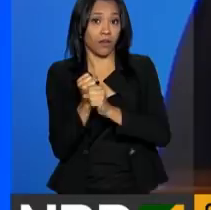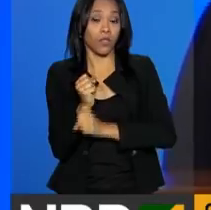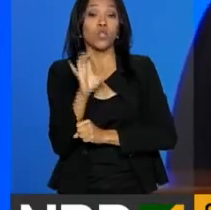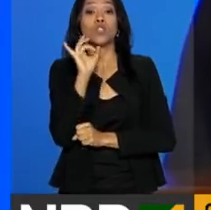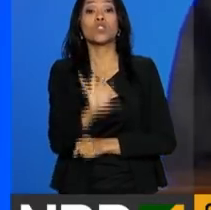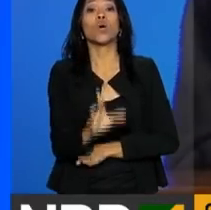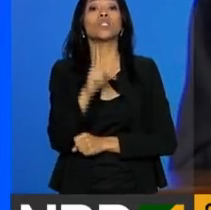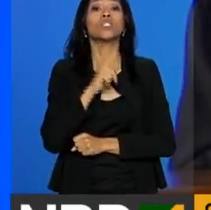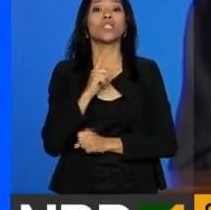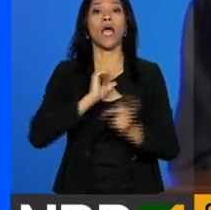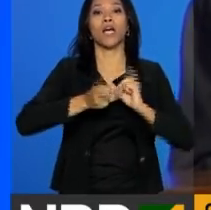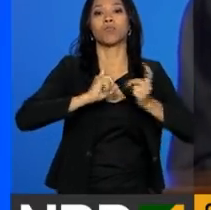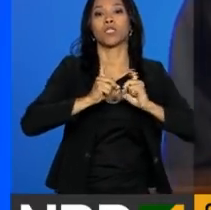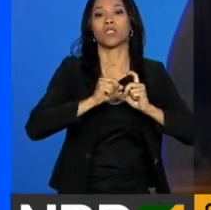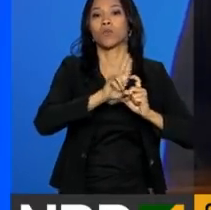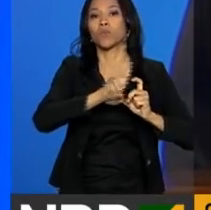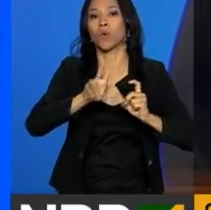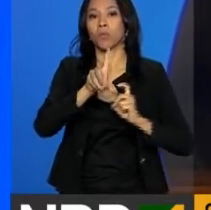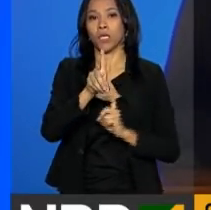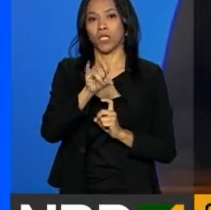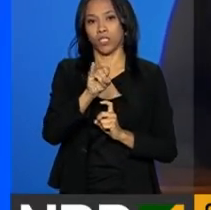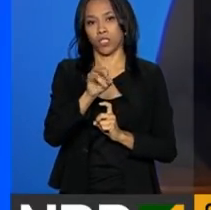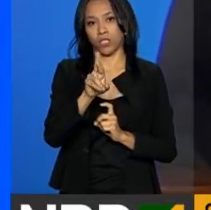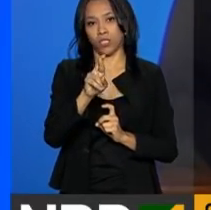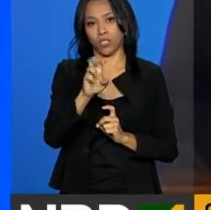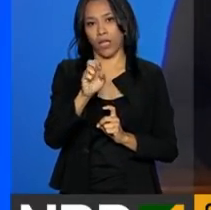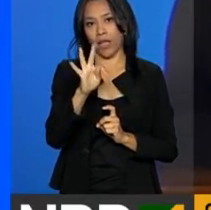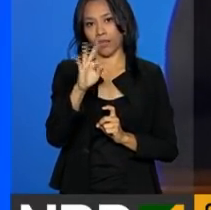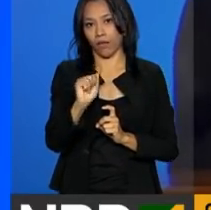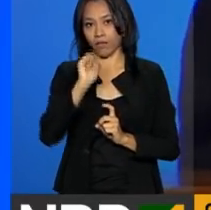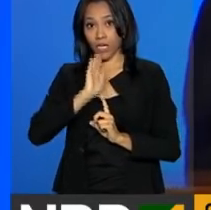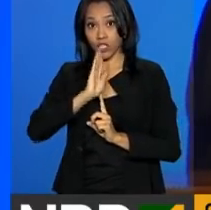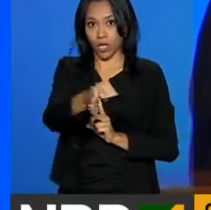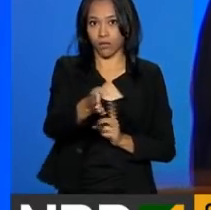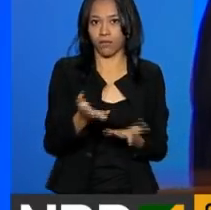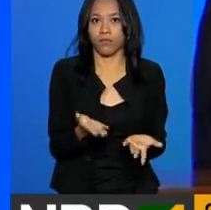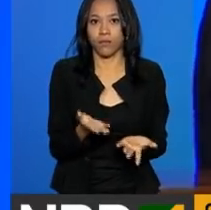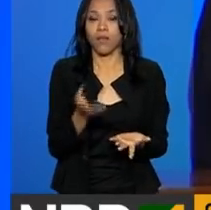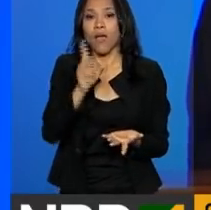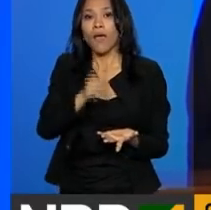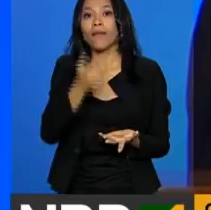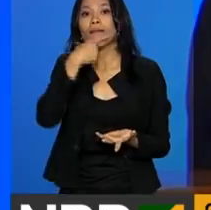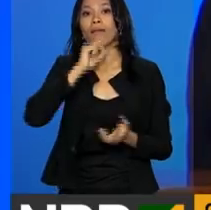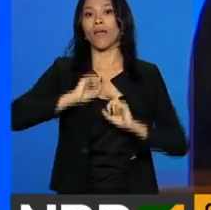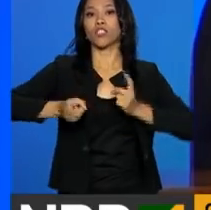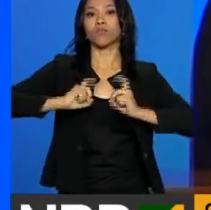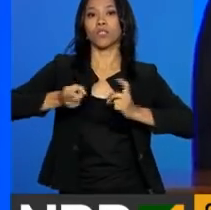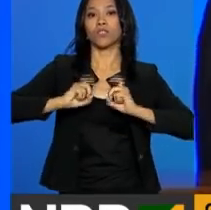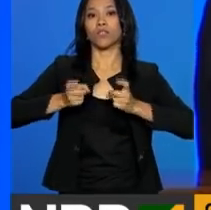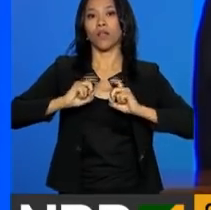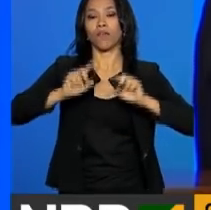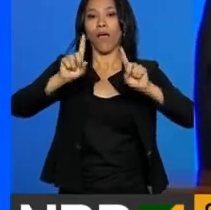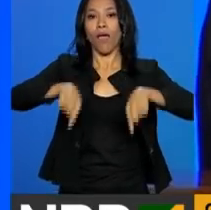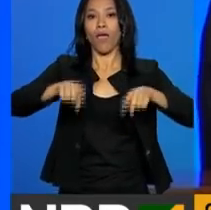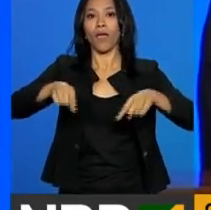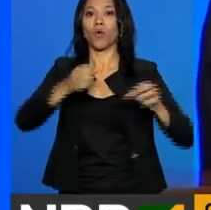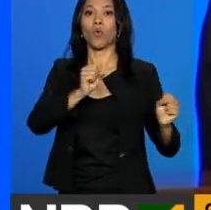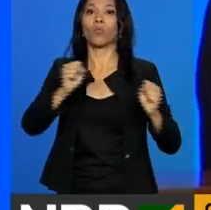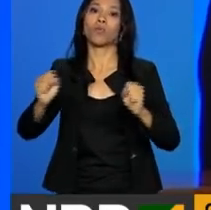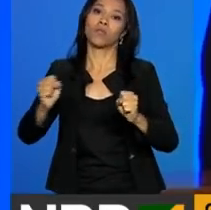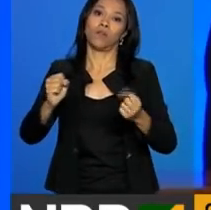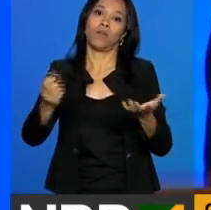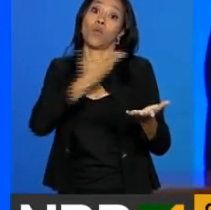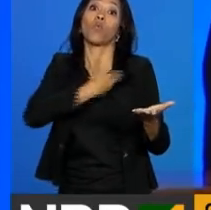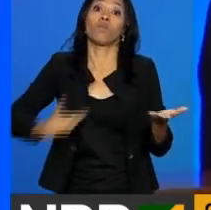administração direta de todas as questões eram geridos pelo poder público na chamada administração direta